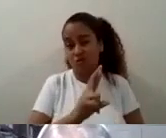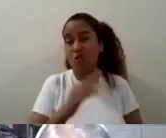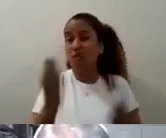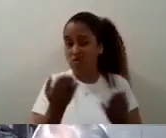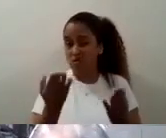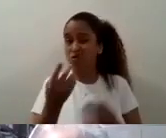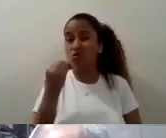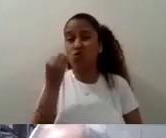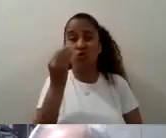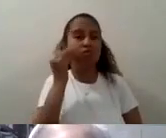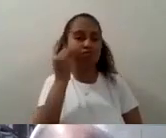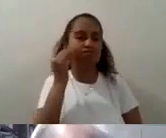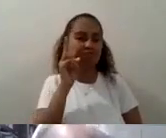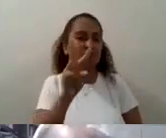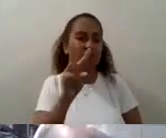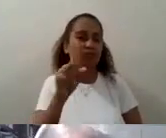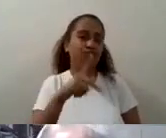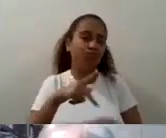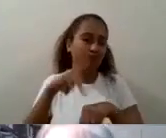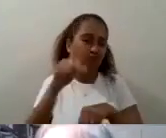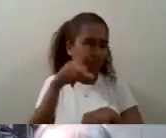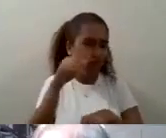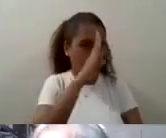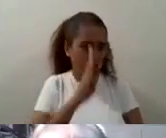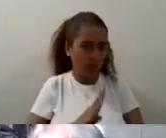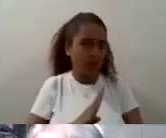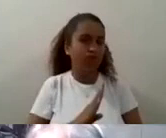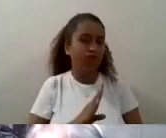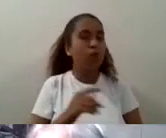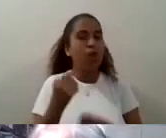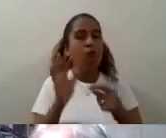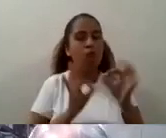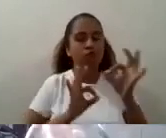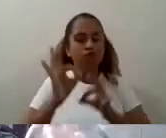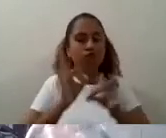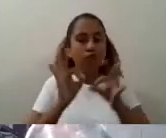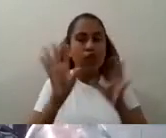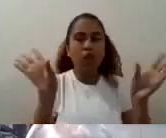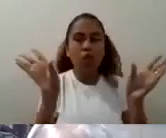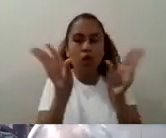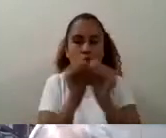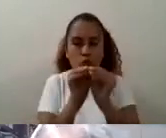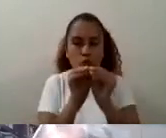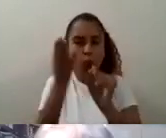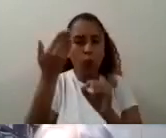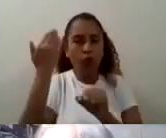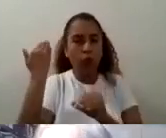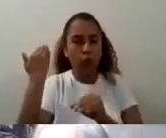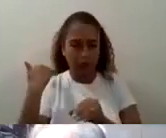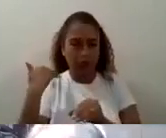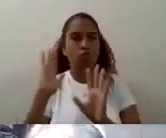nosso país. Então, eu preparei uma breve síntese das campanhas anteriores e também